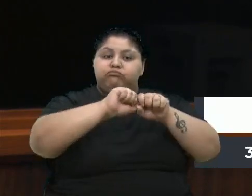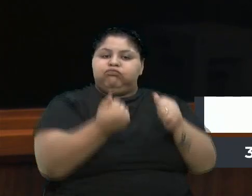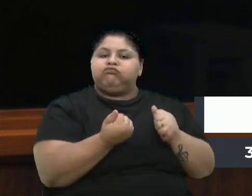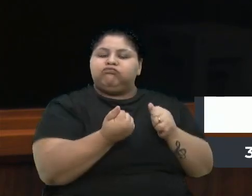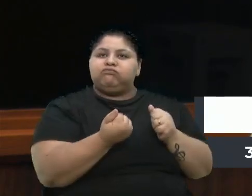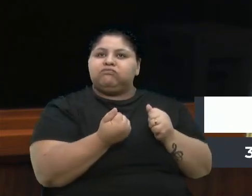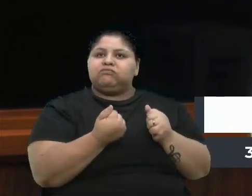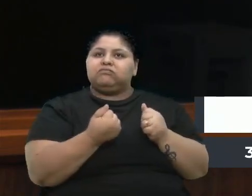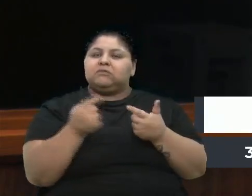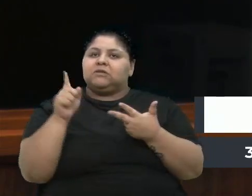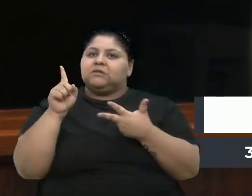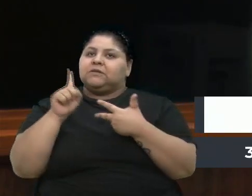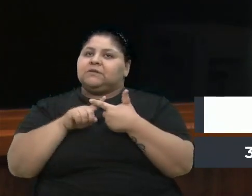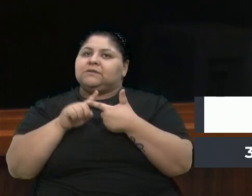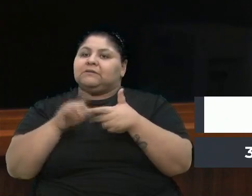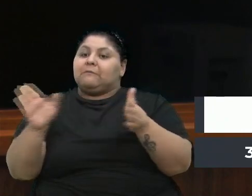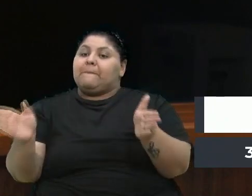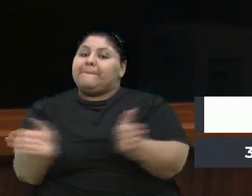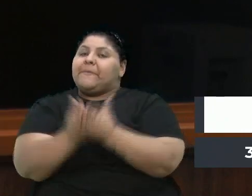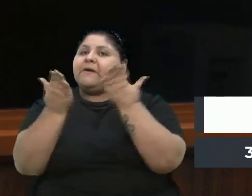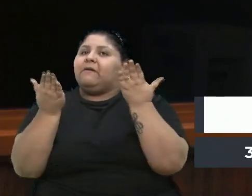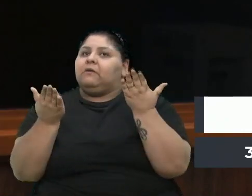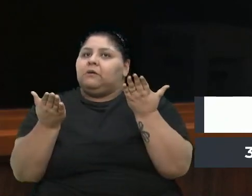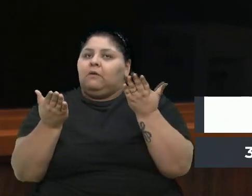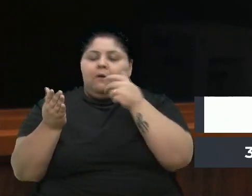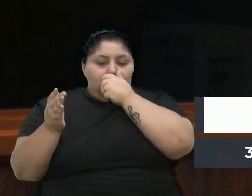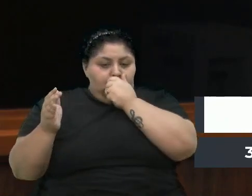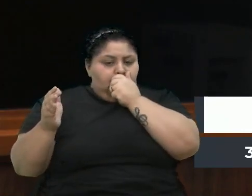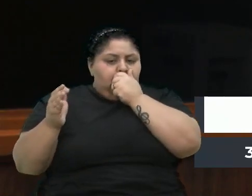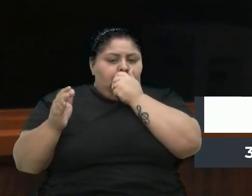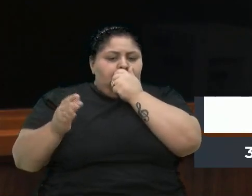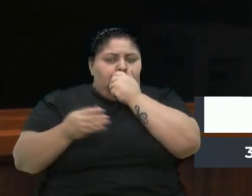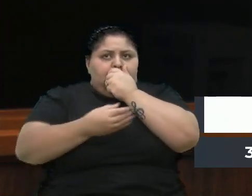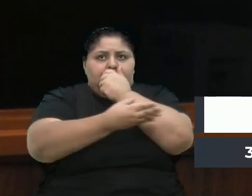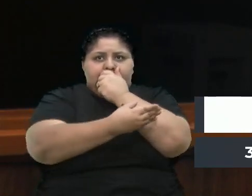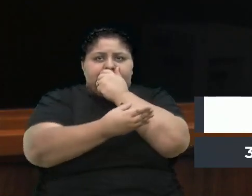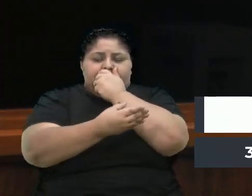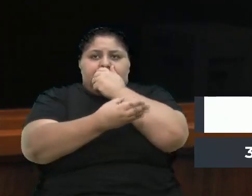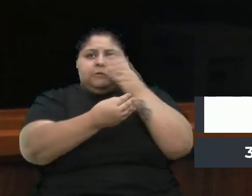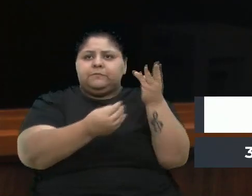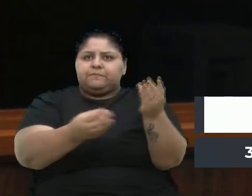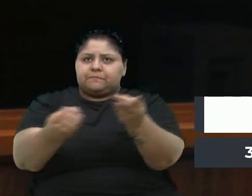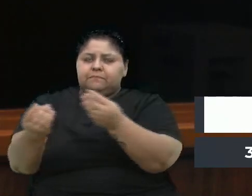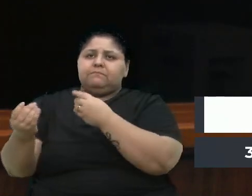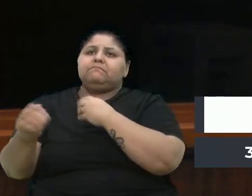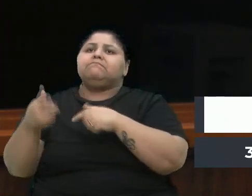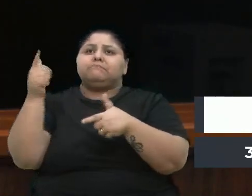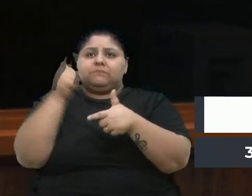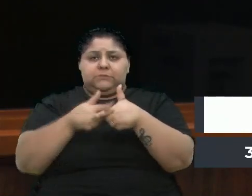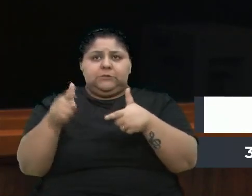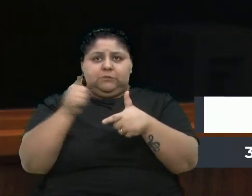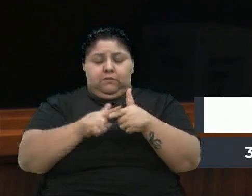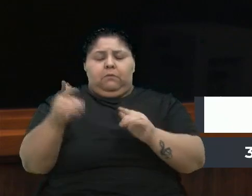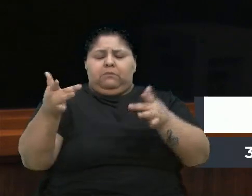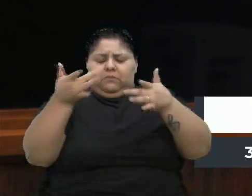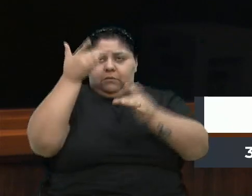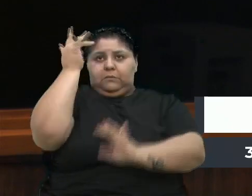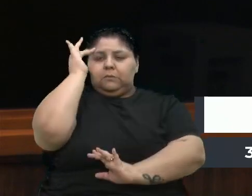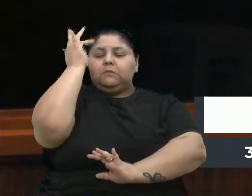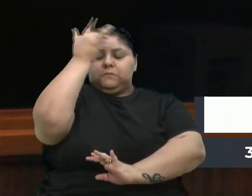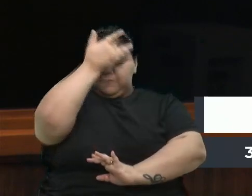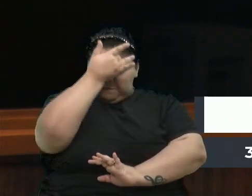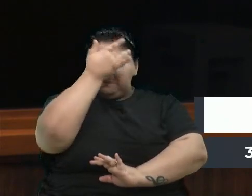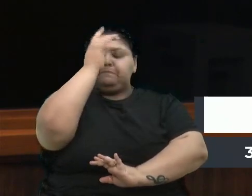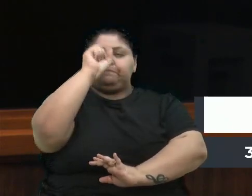e pobreza extrema. Ou problema mental, de